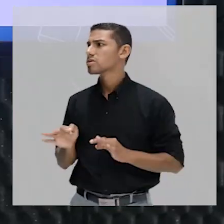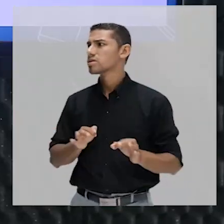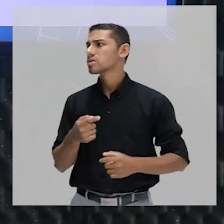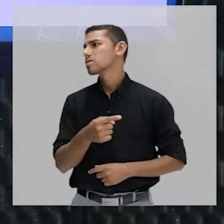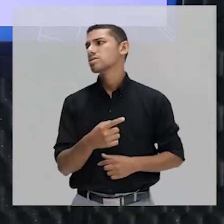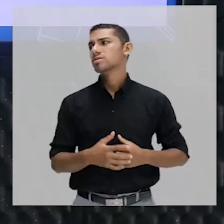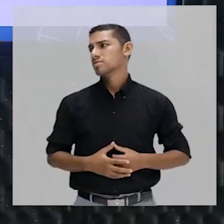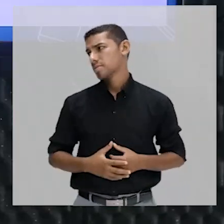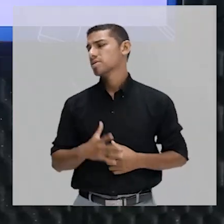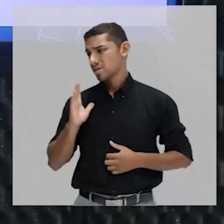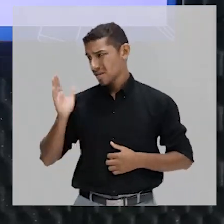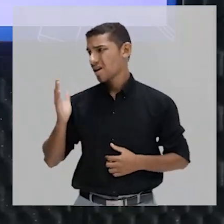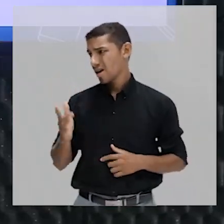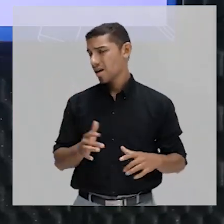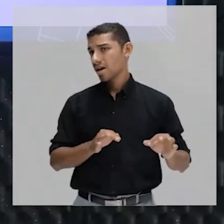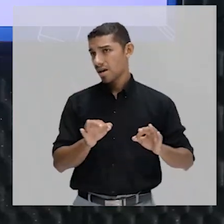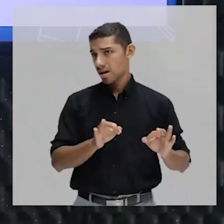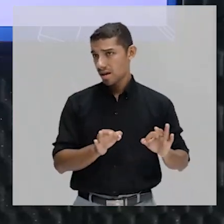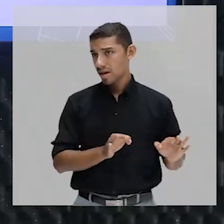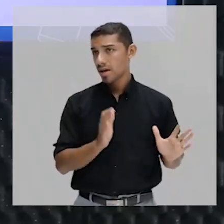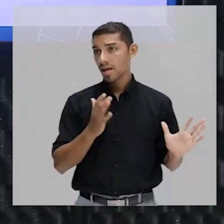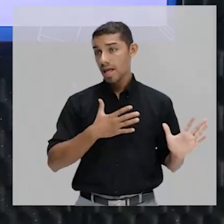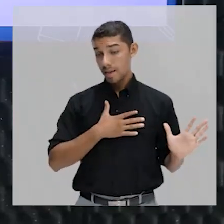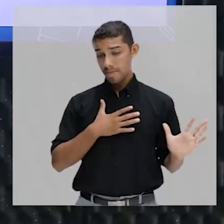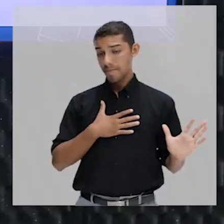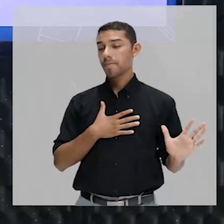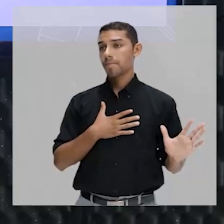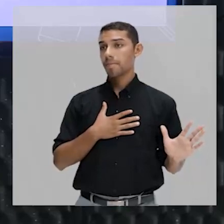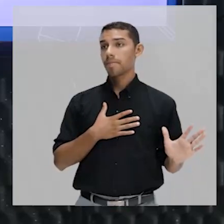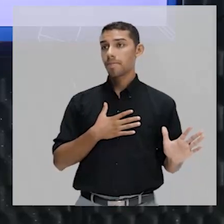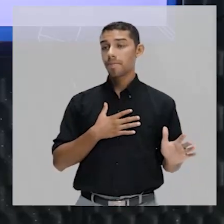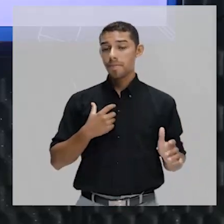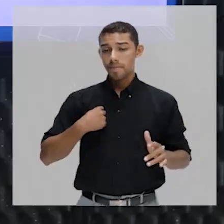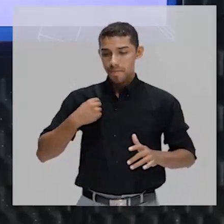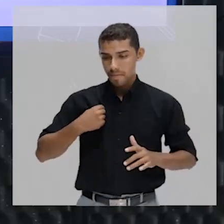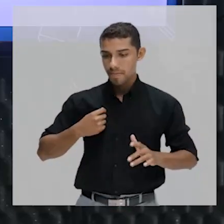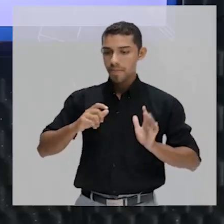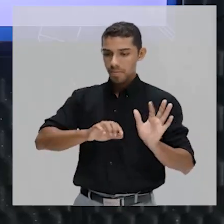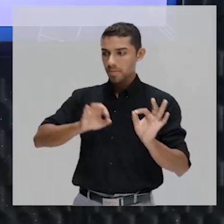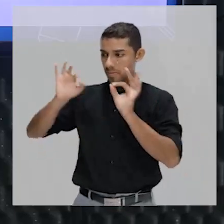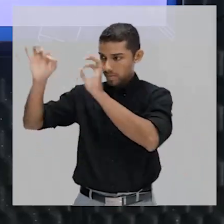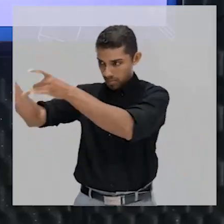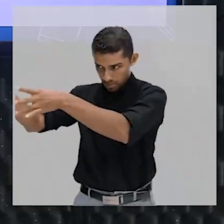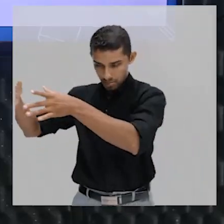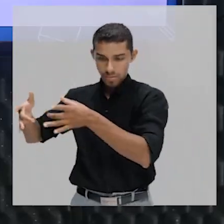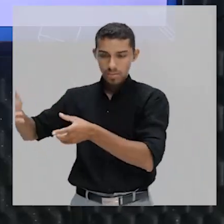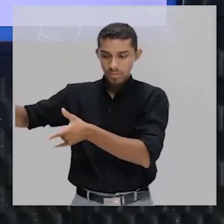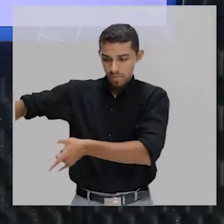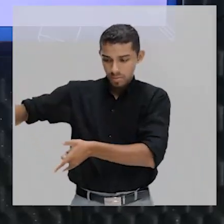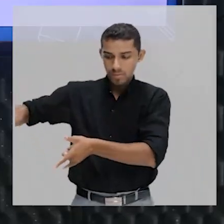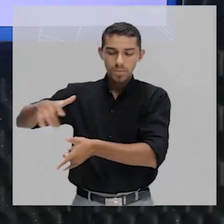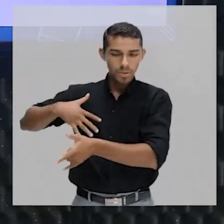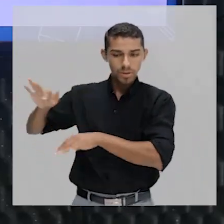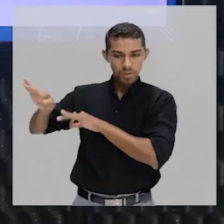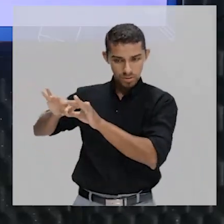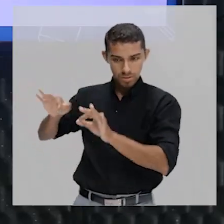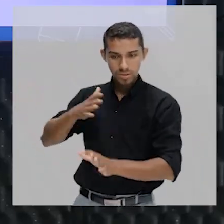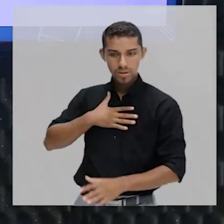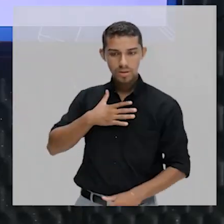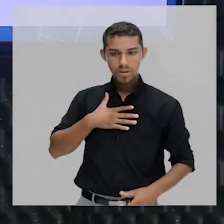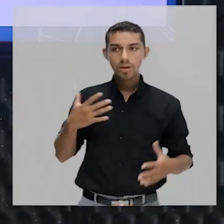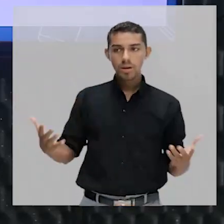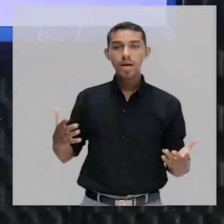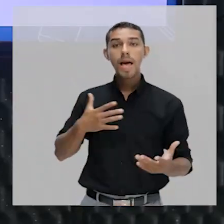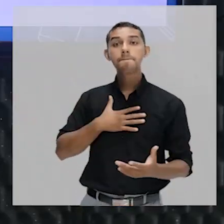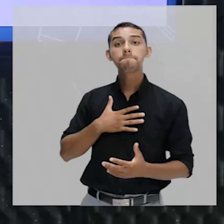mas ele estava arrumado da minha forma. Por exemplo, a minha camisa que estava ali jogada ali em cima da cama, mas ela estava arrumada para mim. Ali